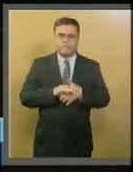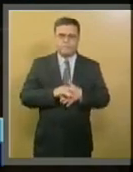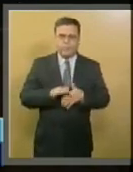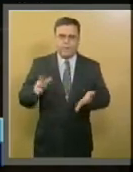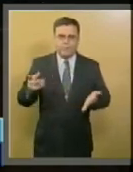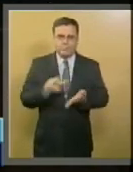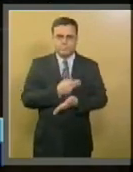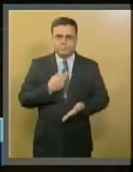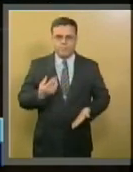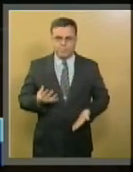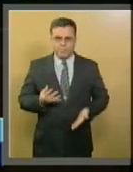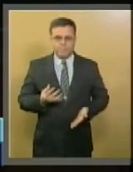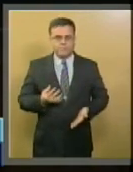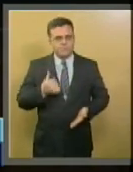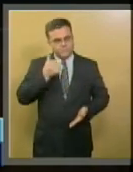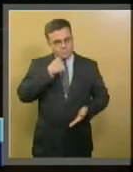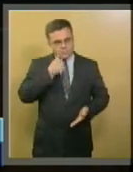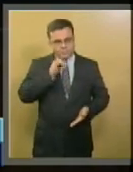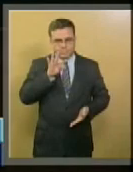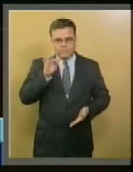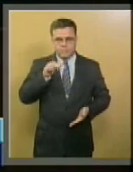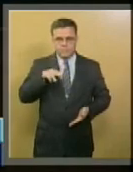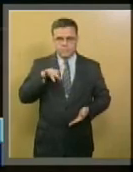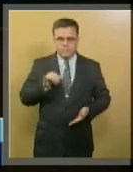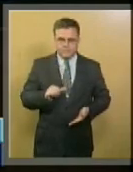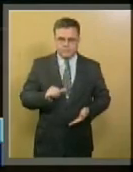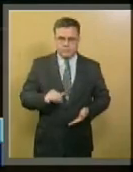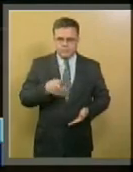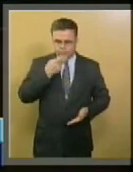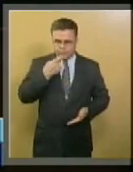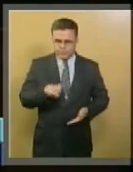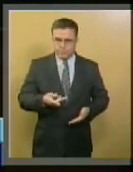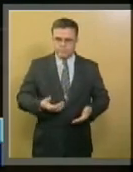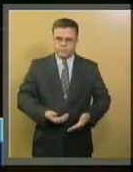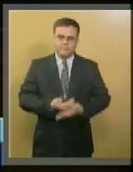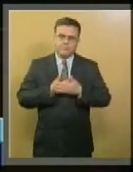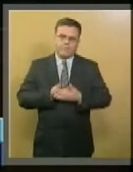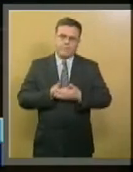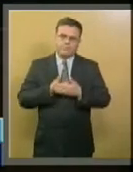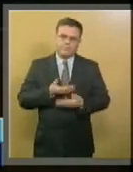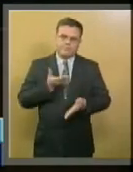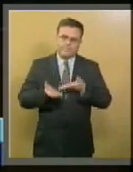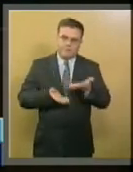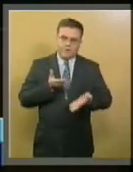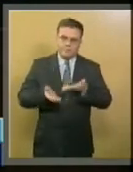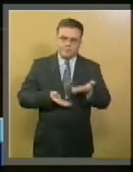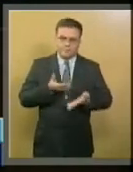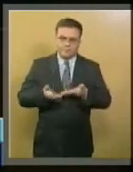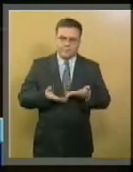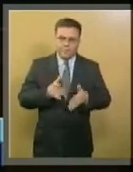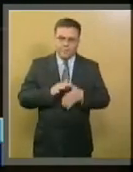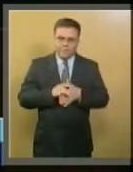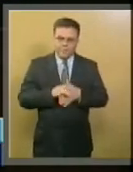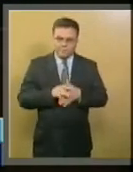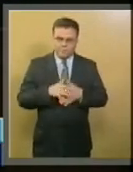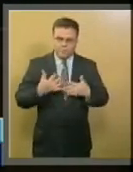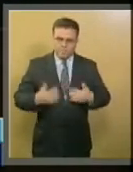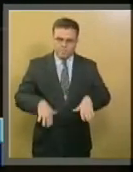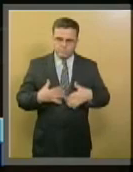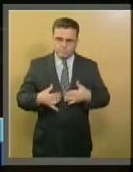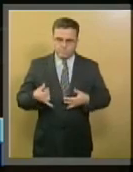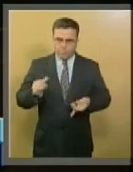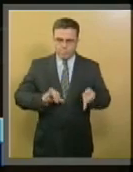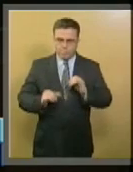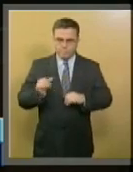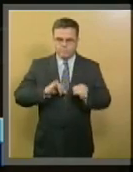E a Tânia, que ajudou nesse resgate, trouxe agora a cadelinha para esse tratamento aqui, porque ela está fazendo quimioterapia.